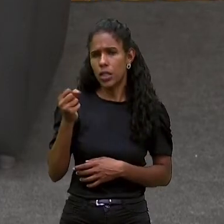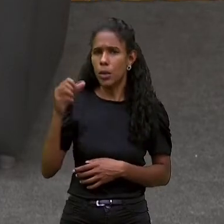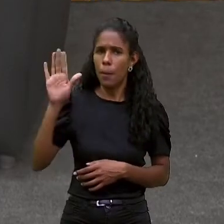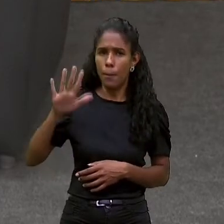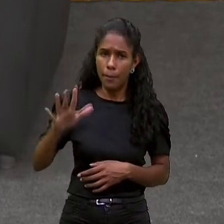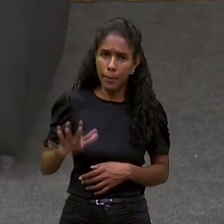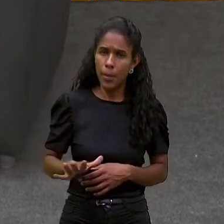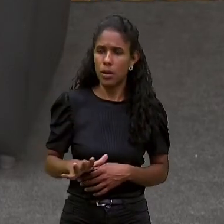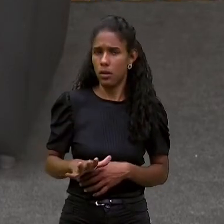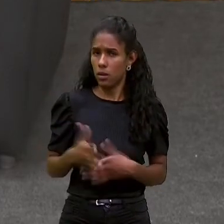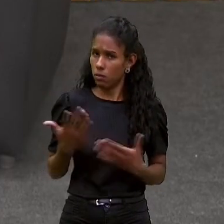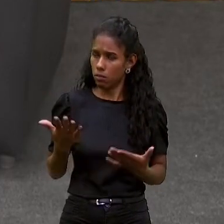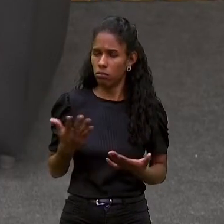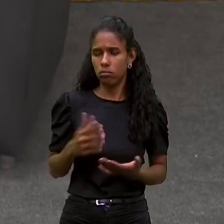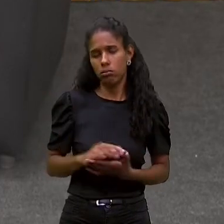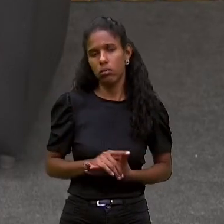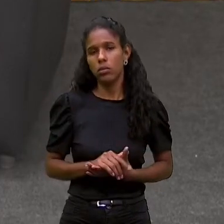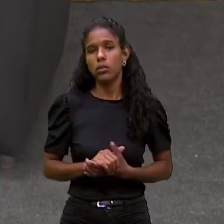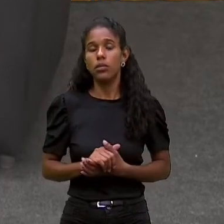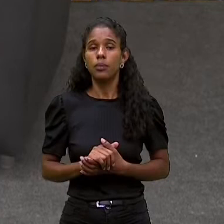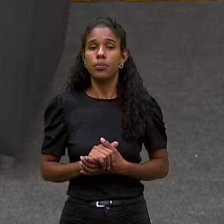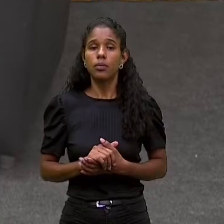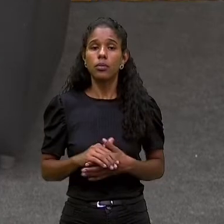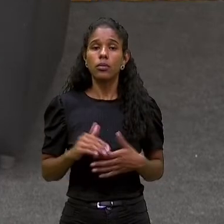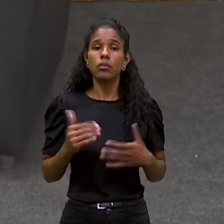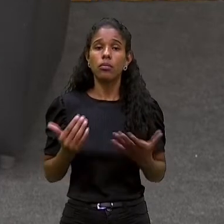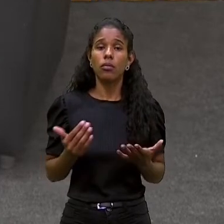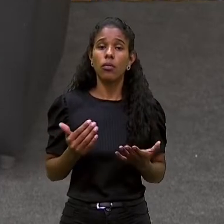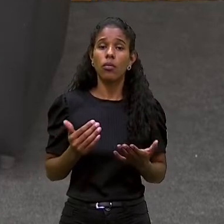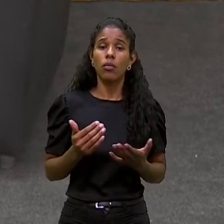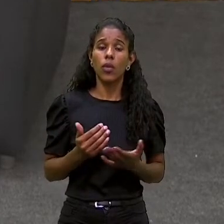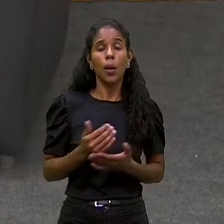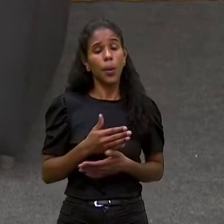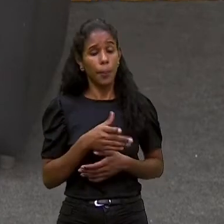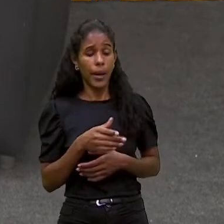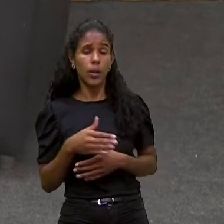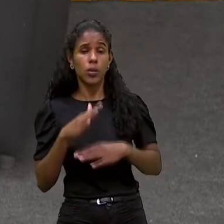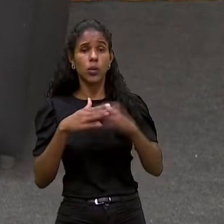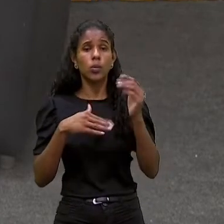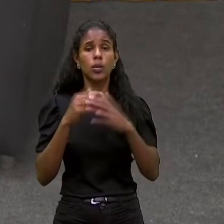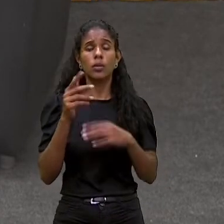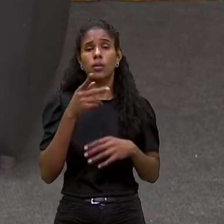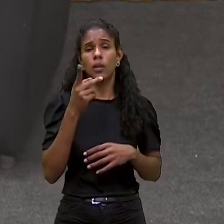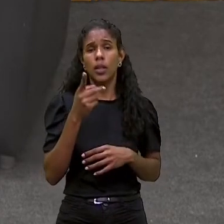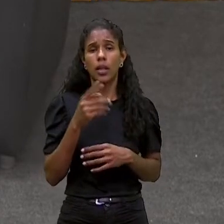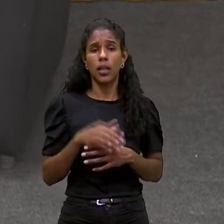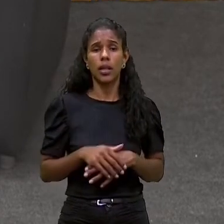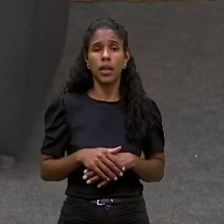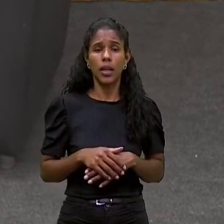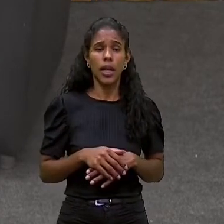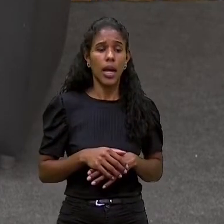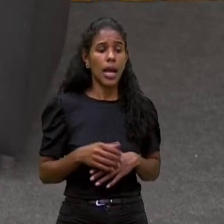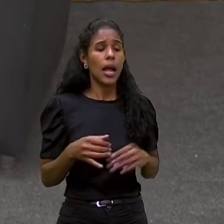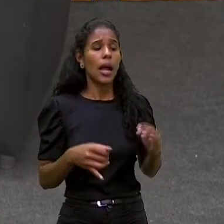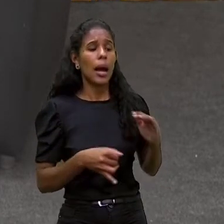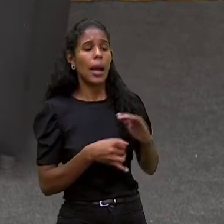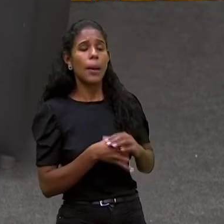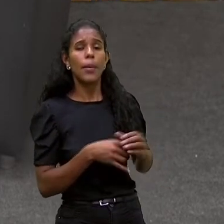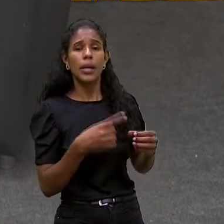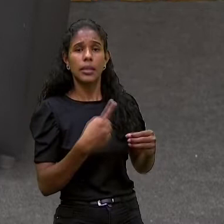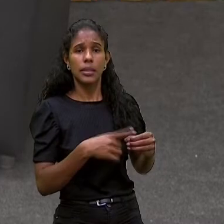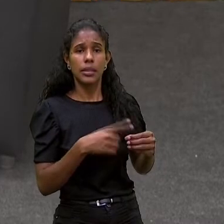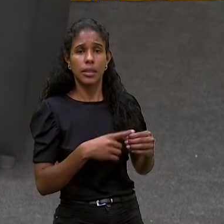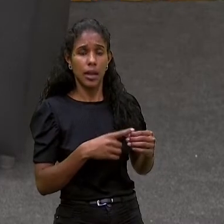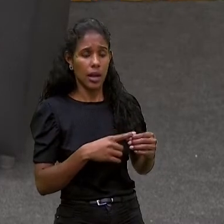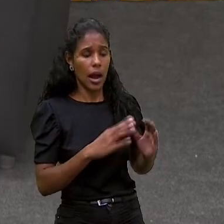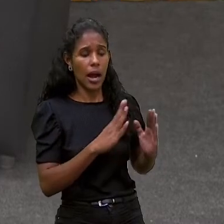um preço muito justo, né? E me tirou dali. Mas aí ele foi me falando, olha aquela parte lá embaixo da cidade, tá vendo lá? Aquela casa é minha,